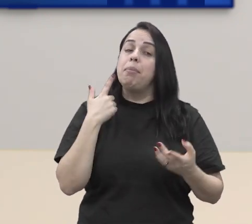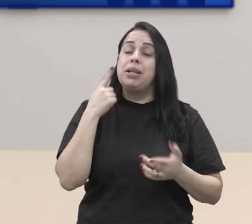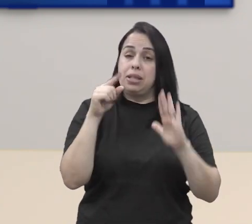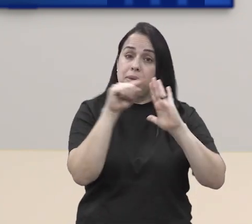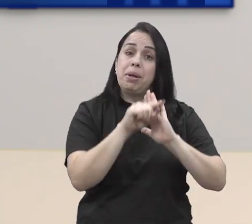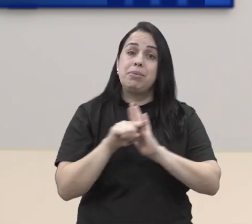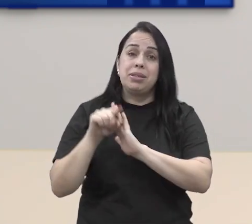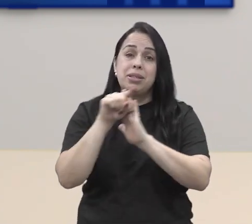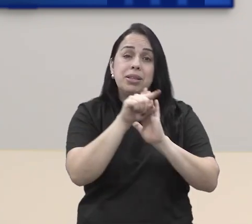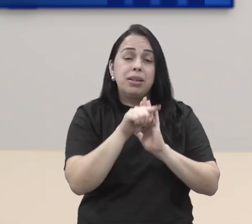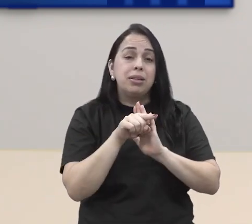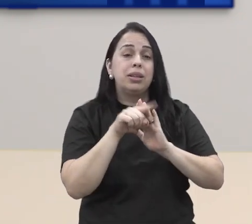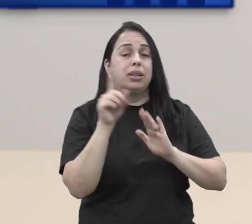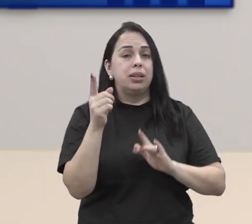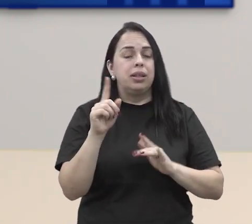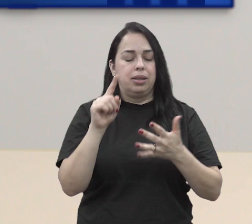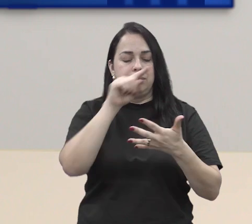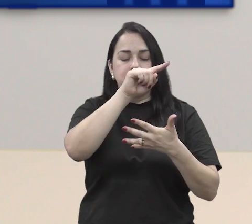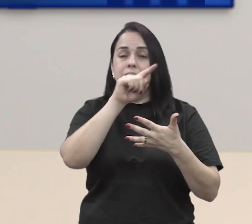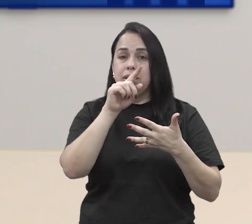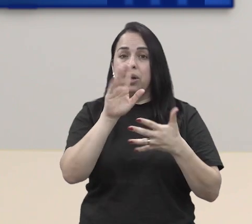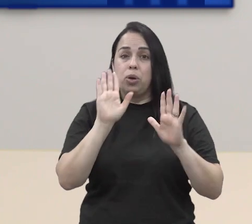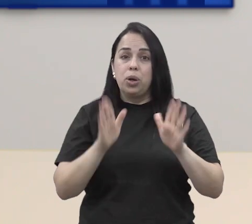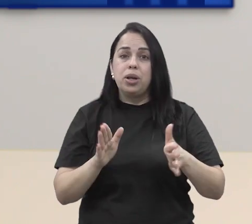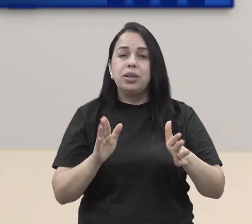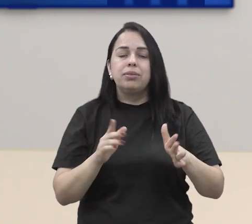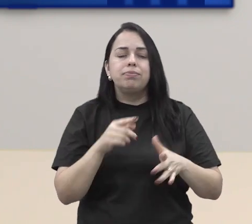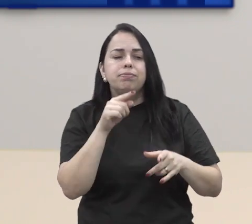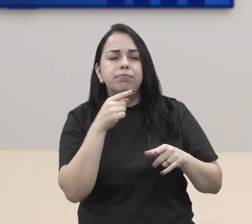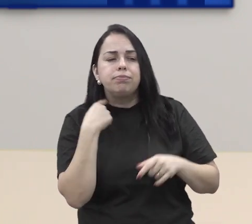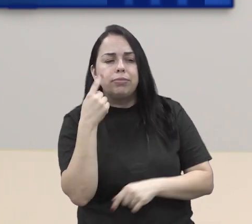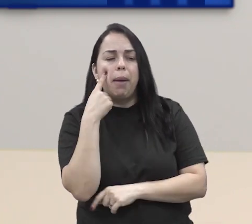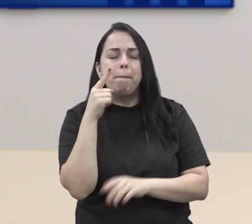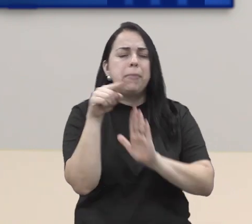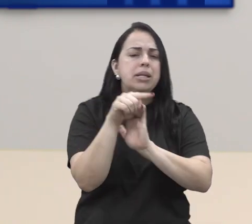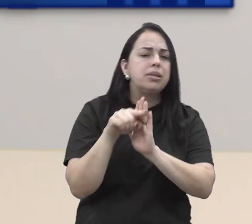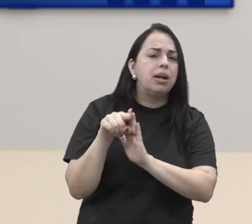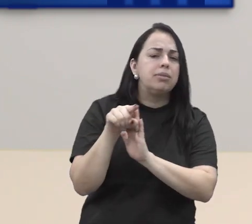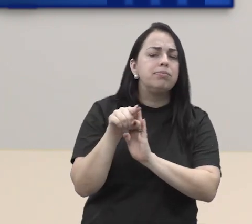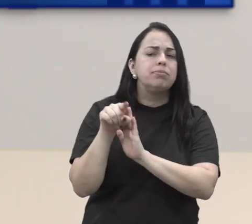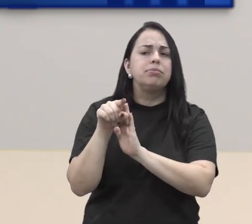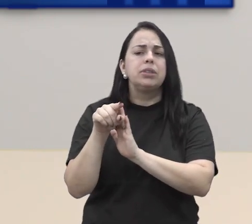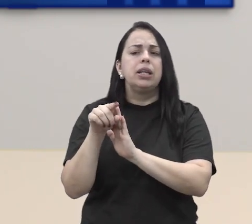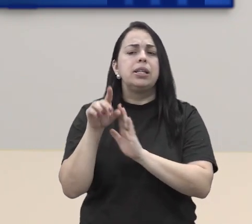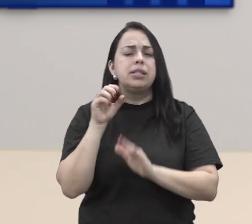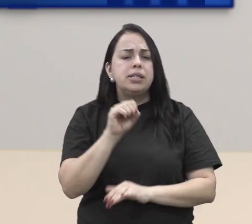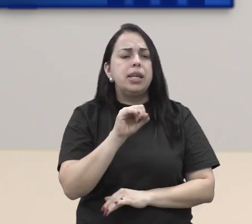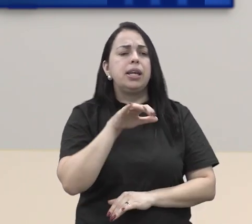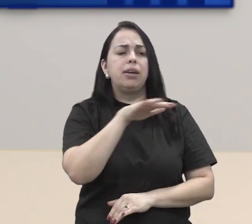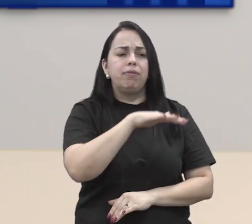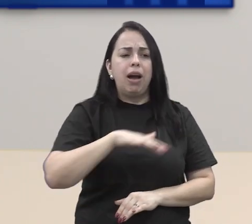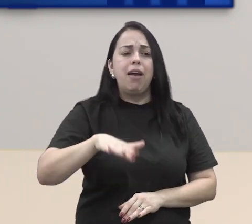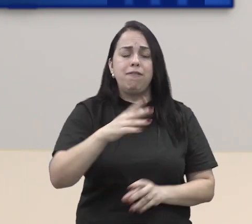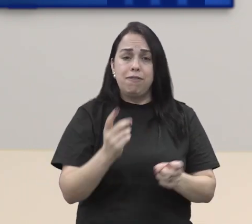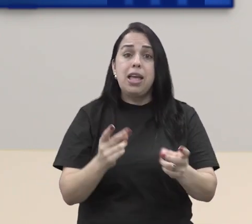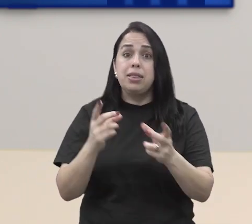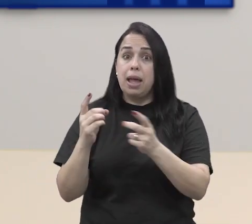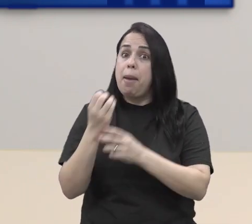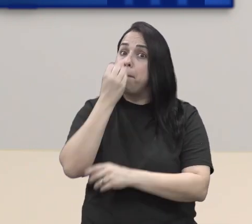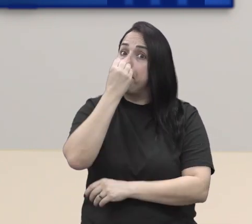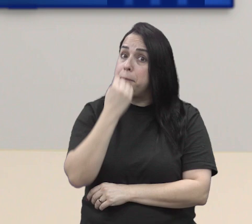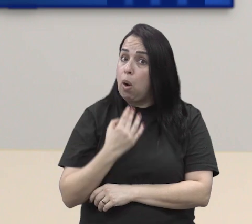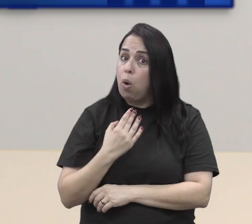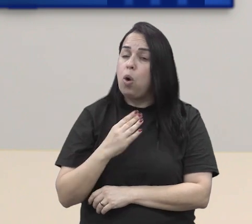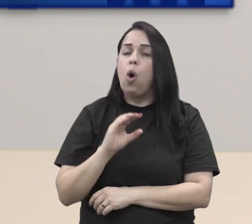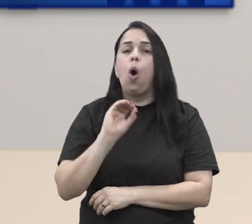a pena dar uma olhada naquelas variáveis que eu falei anteriormente e, ao ver algo inovador, pensar no tamanho do mercado, se esse mercado inovador